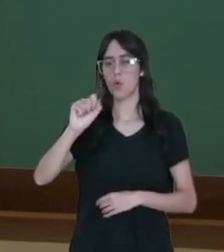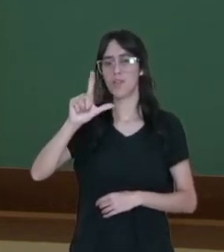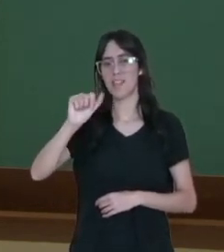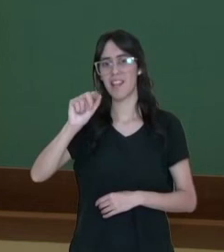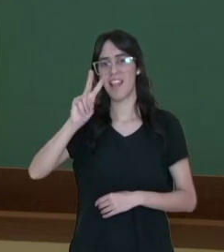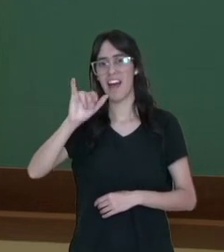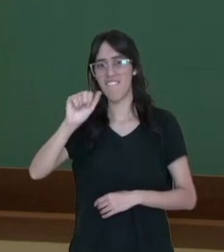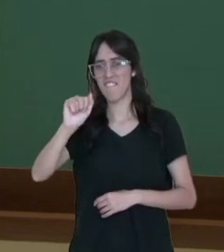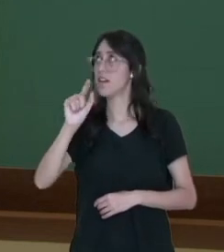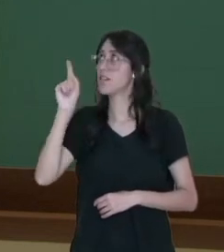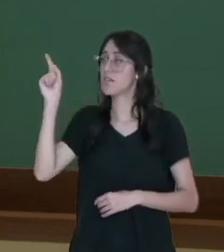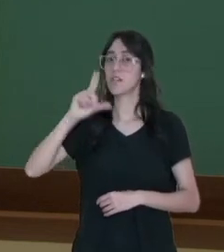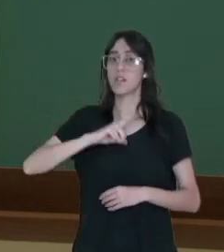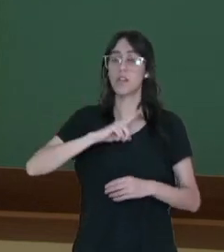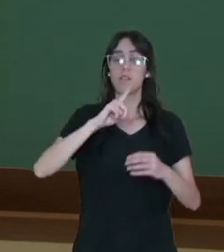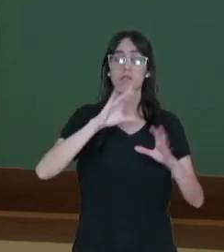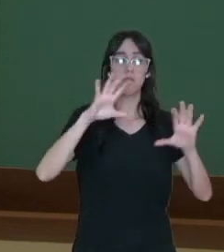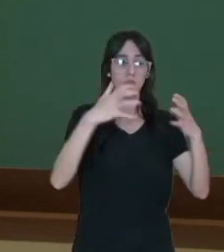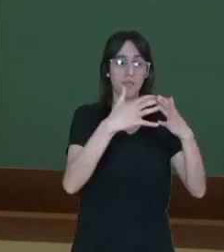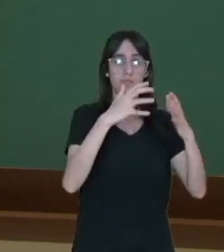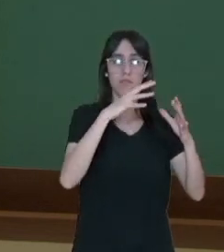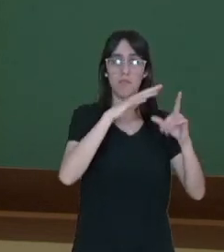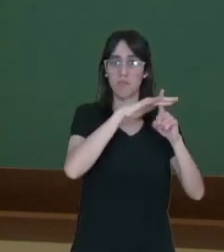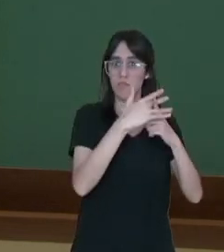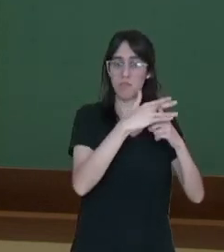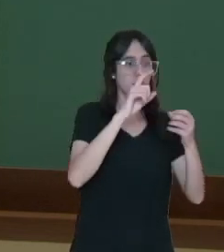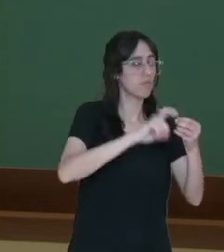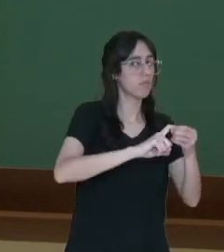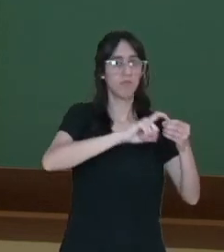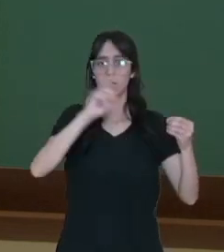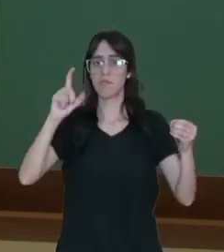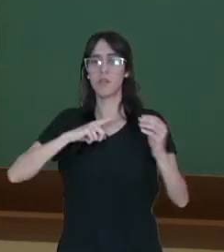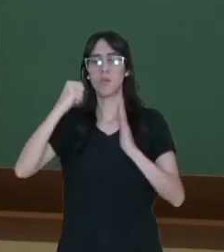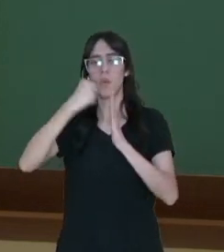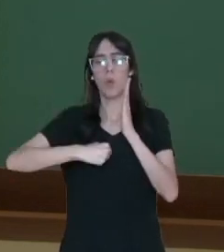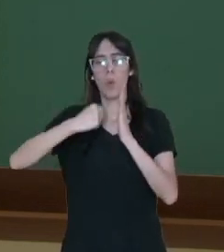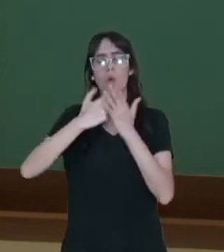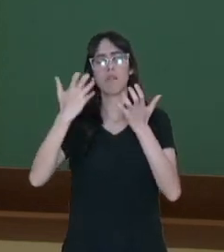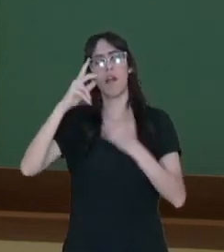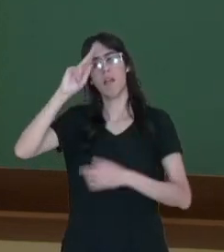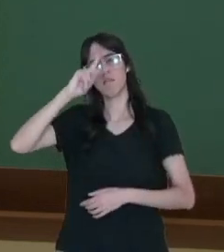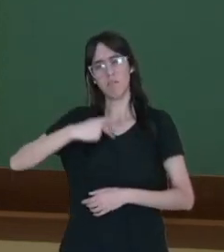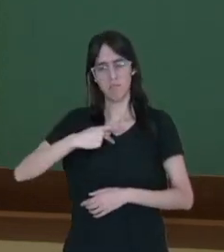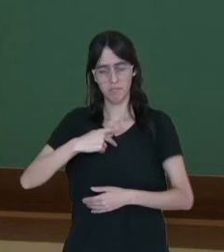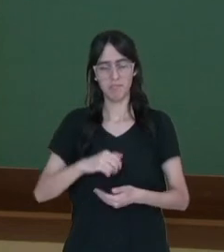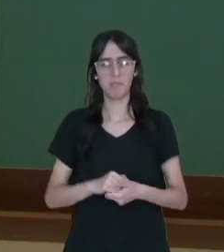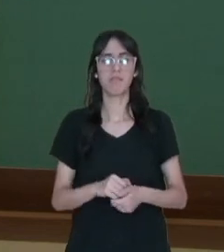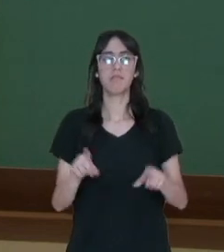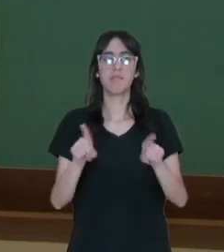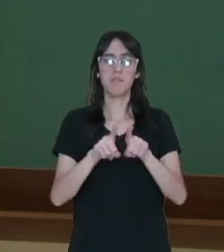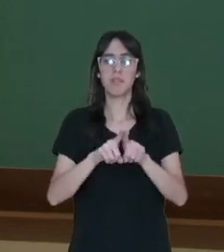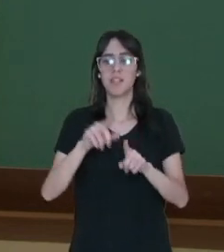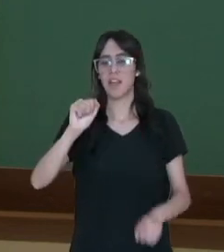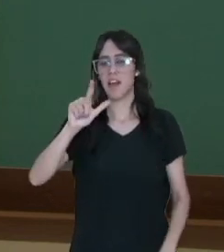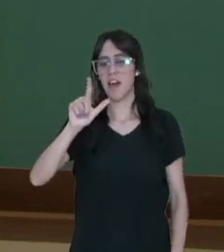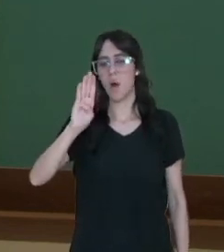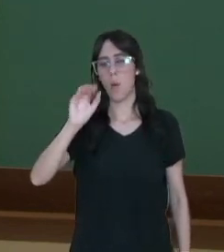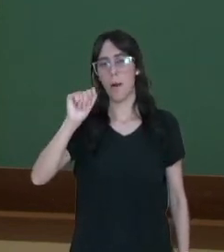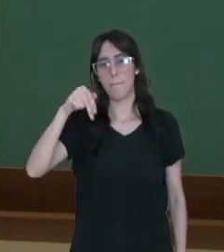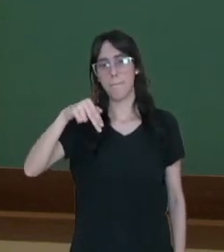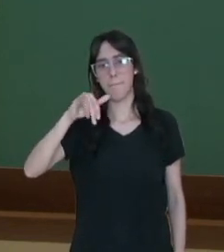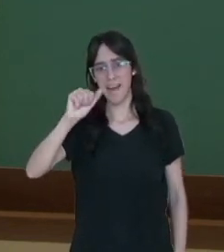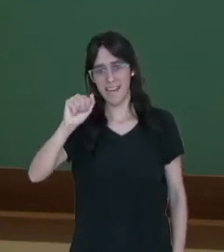processo de saída do bloco socialista ainda tinha as lutas por independência dentro da Iugoslávia, ainda a Albânia e